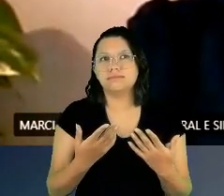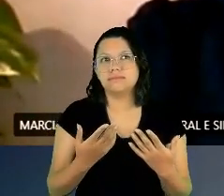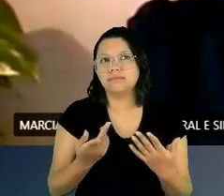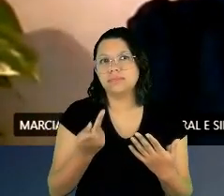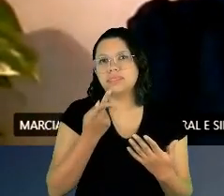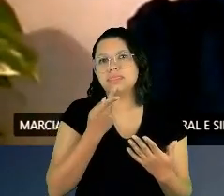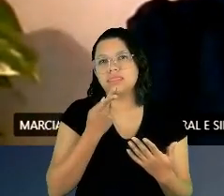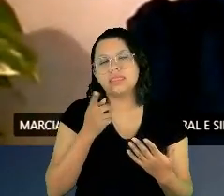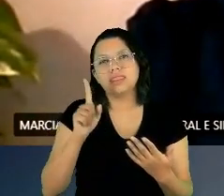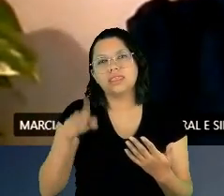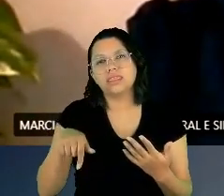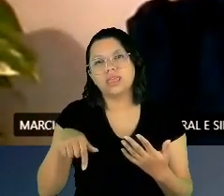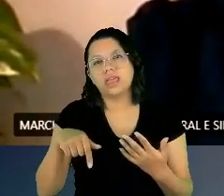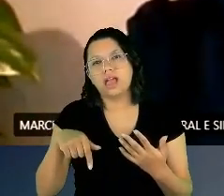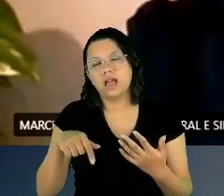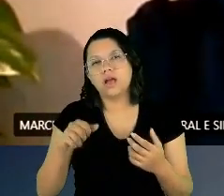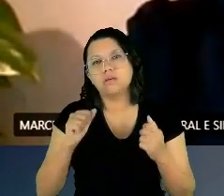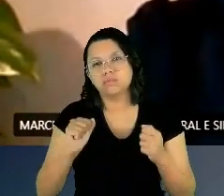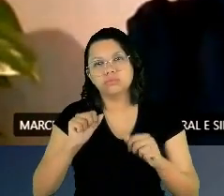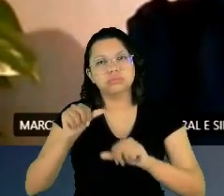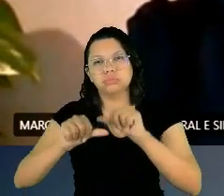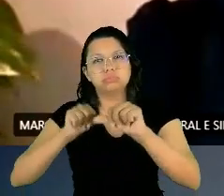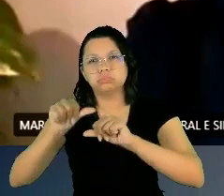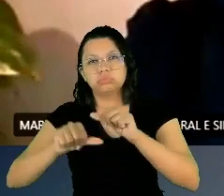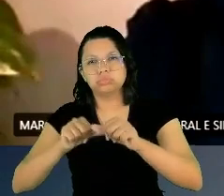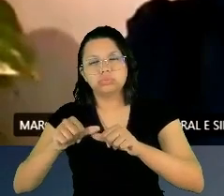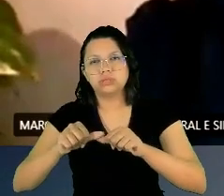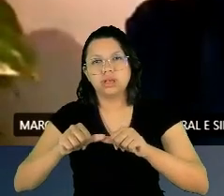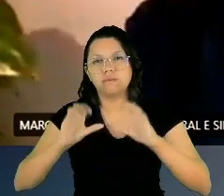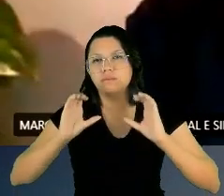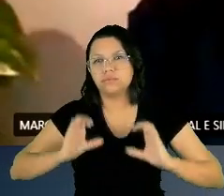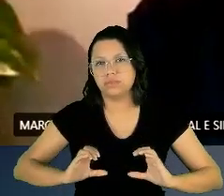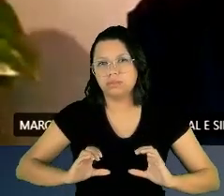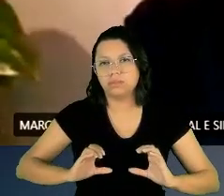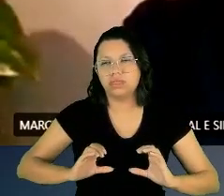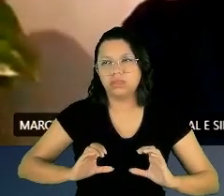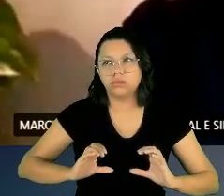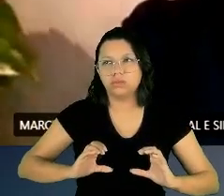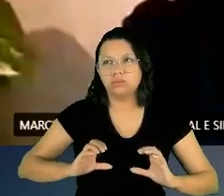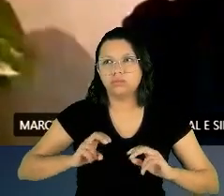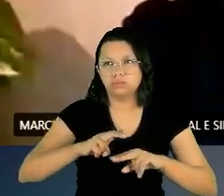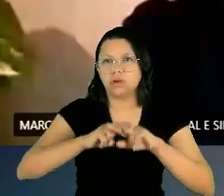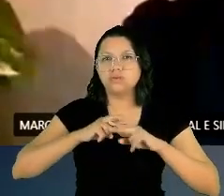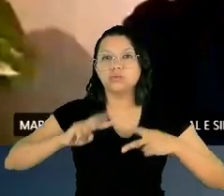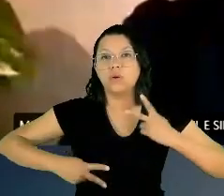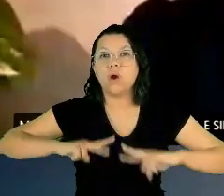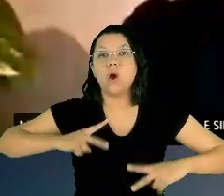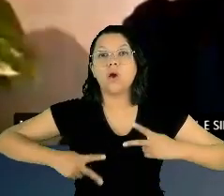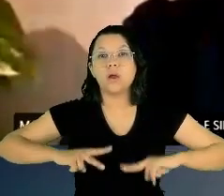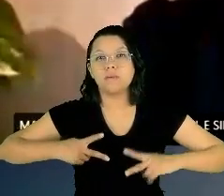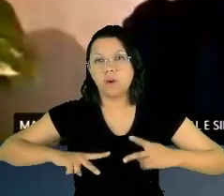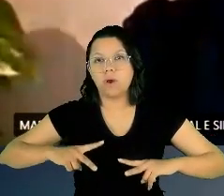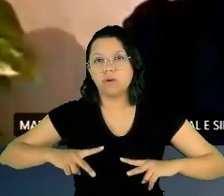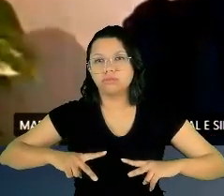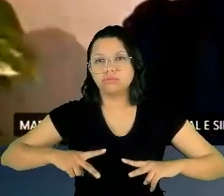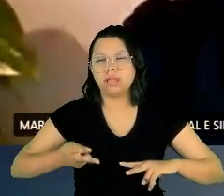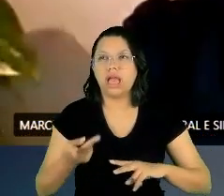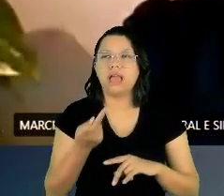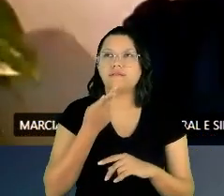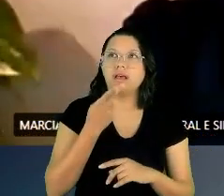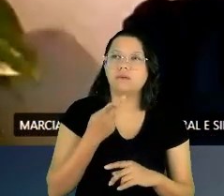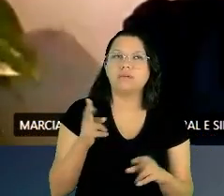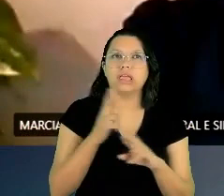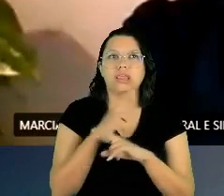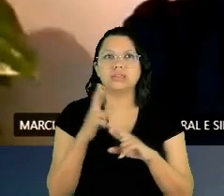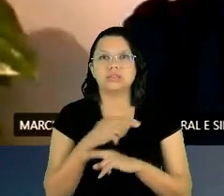Eu estou colocando como uma das variáveis do comportamento os hormônios. Mas aí tem aquela situação que a senhora falou do